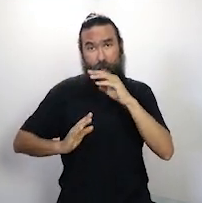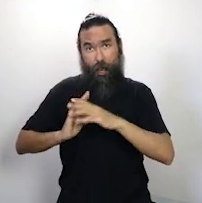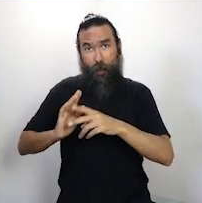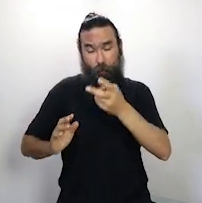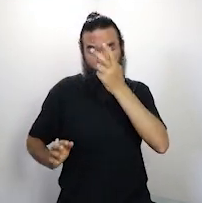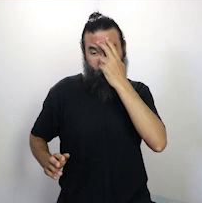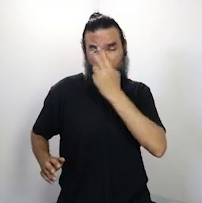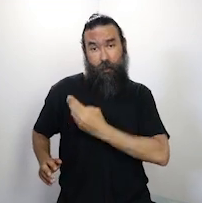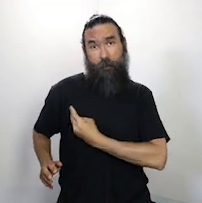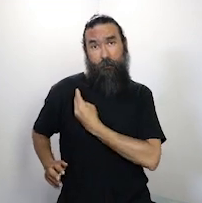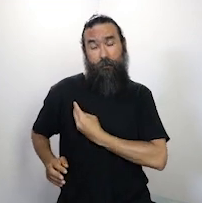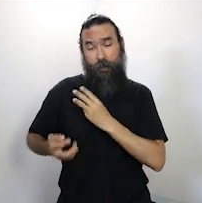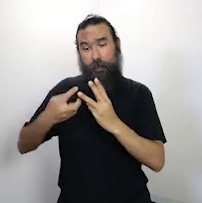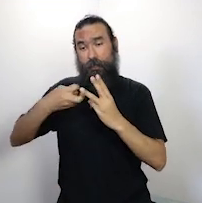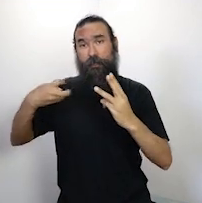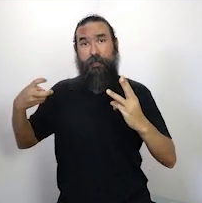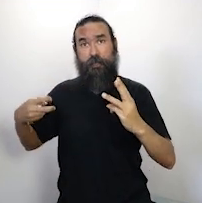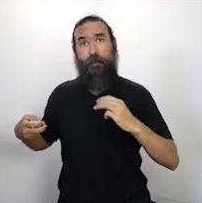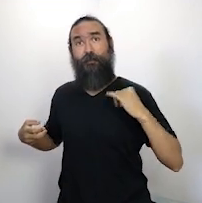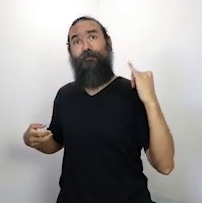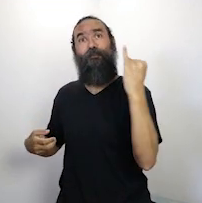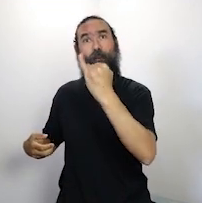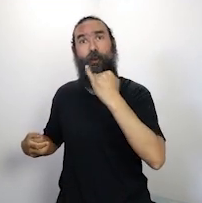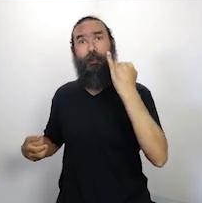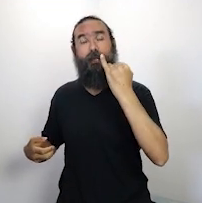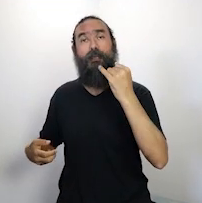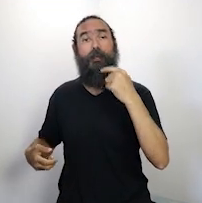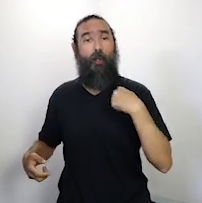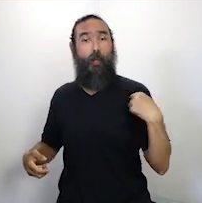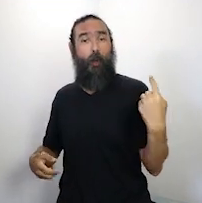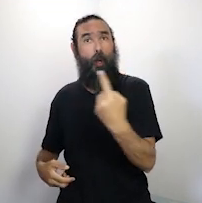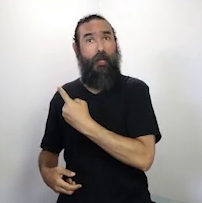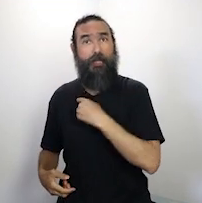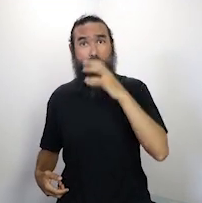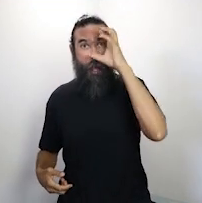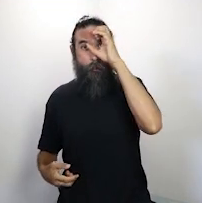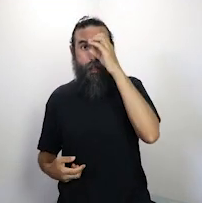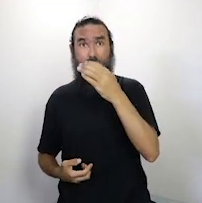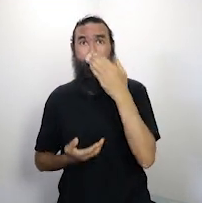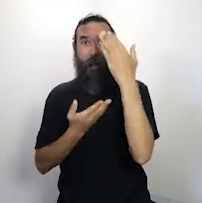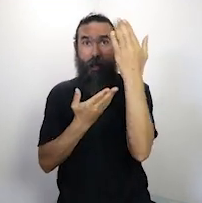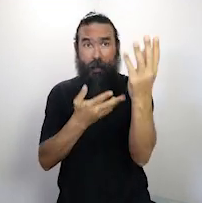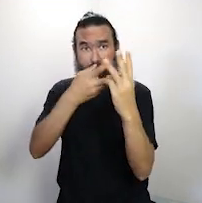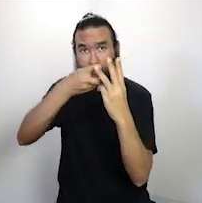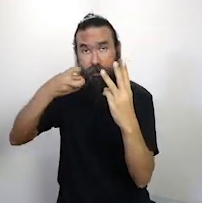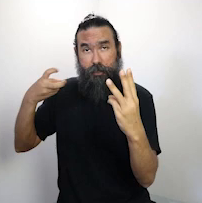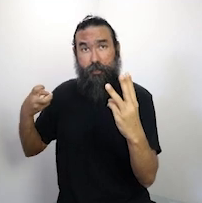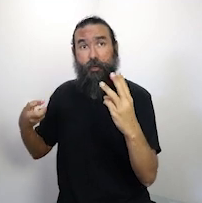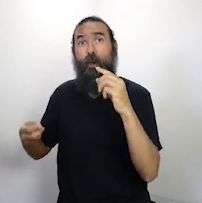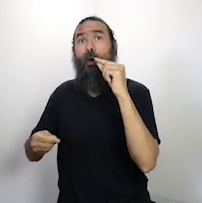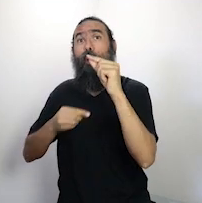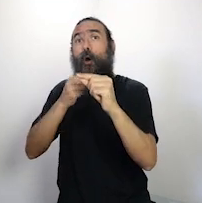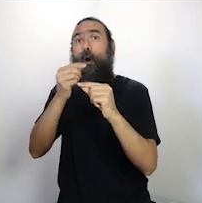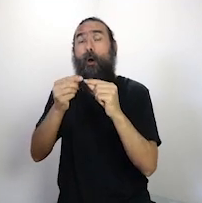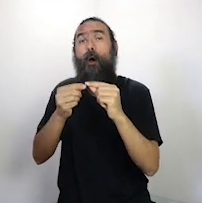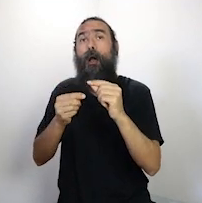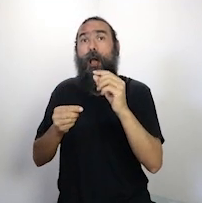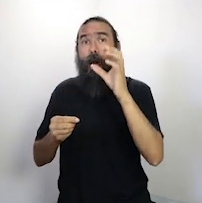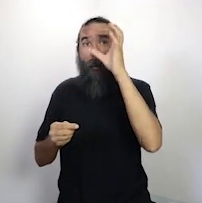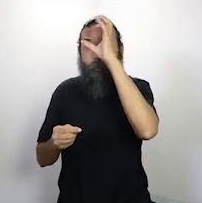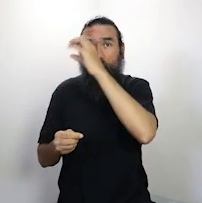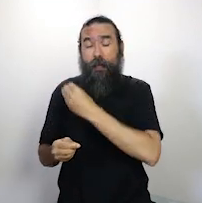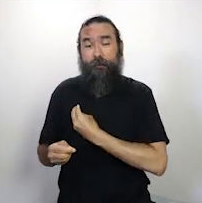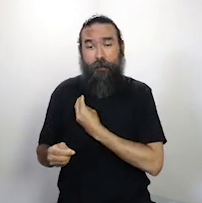Narelle? É isso. Mais importante ainda é a gente aprender com eles como viver em sociedade, como cuidar dos recursos naturais